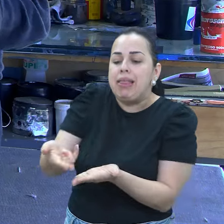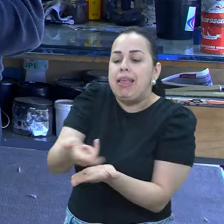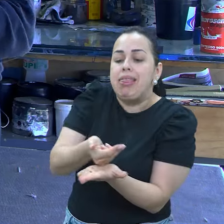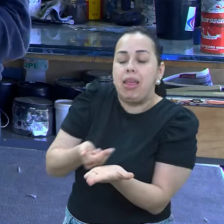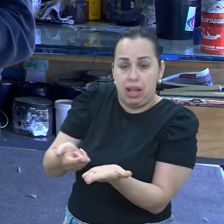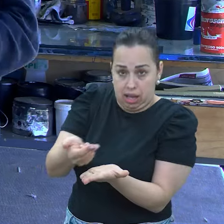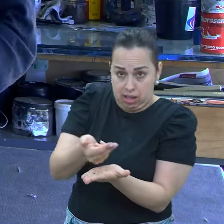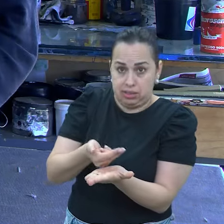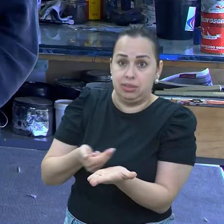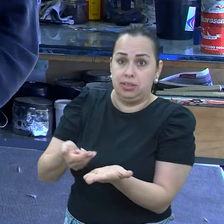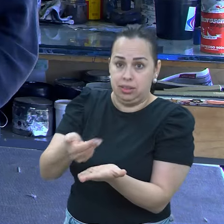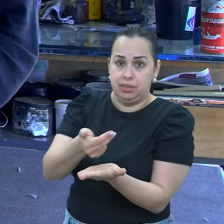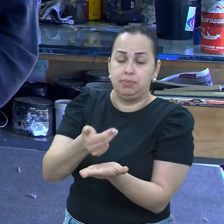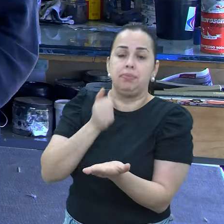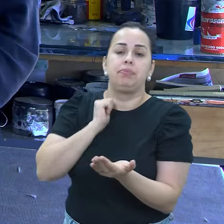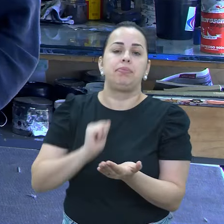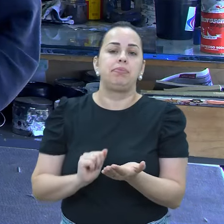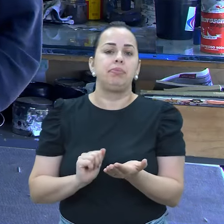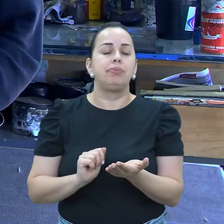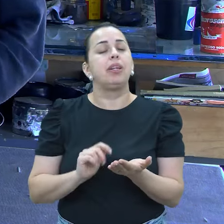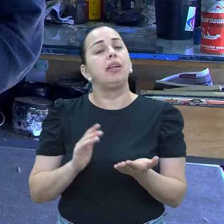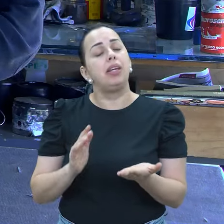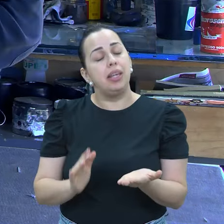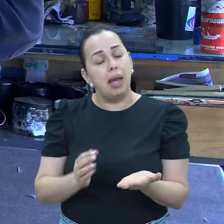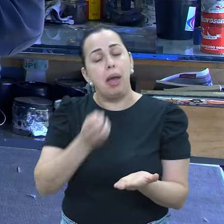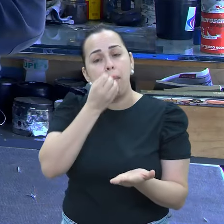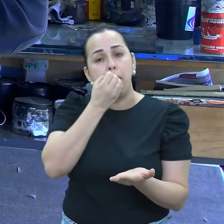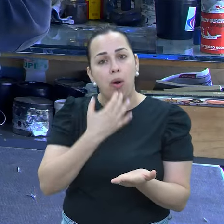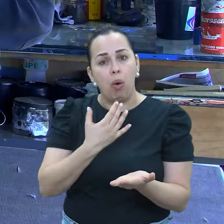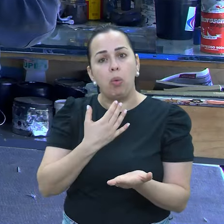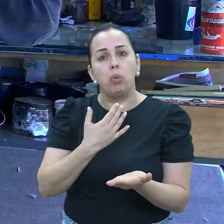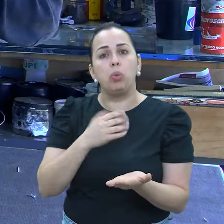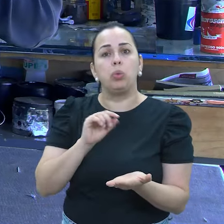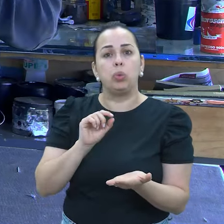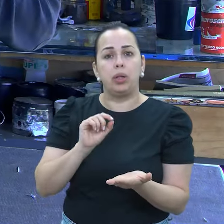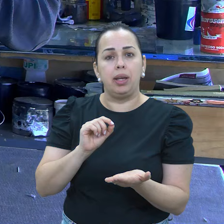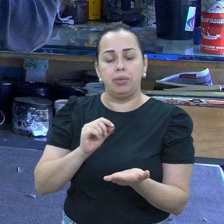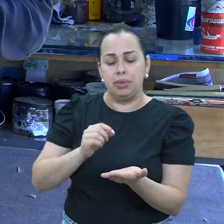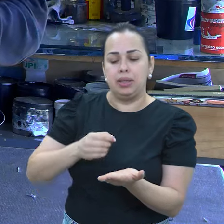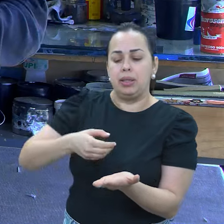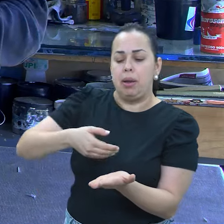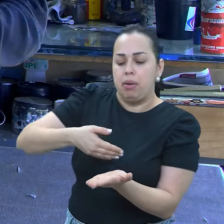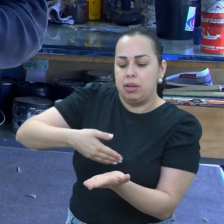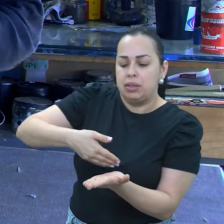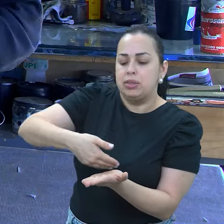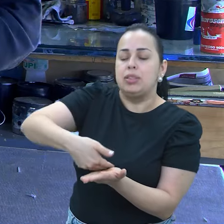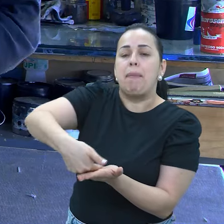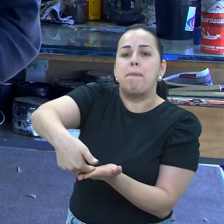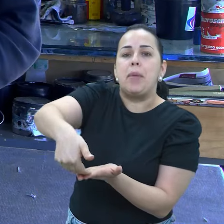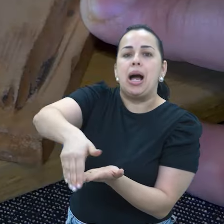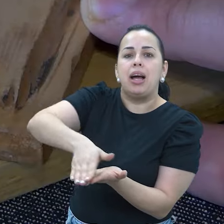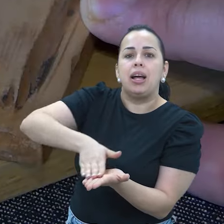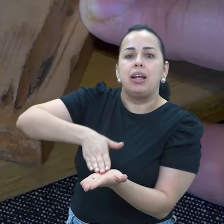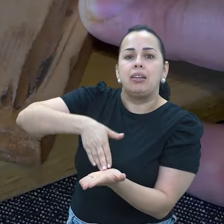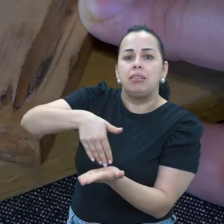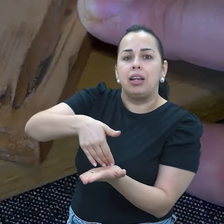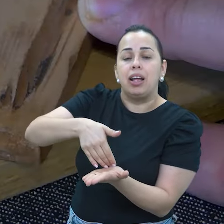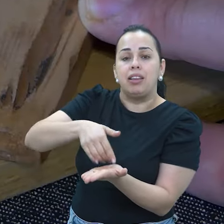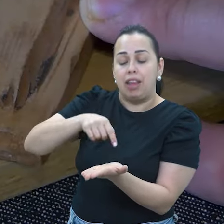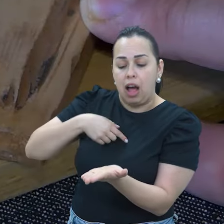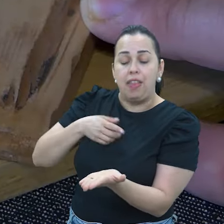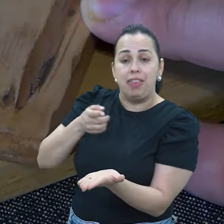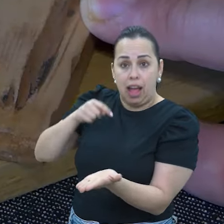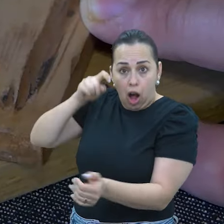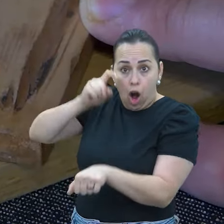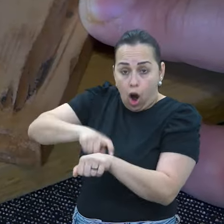para se basear no que a gente vai imprimir. E é legal você passar uma cor sobre a madeira, porque quando você cortar,